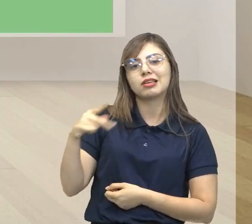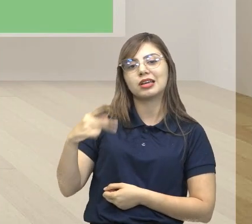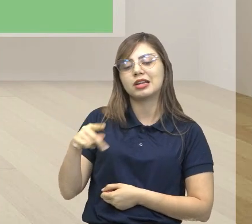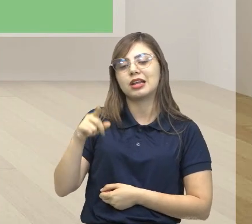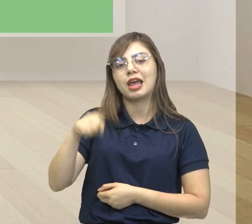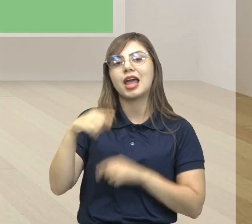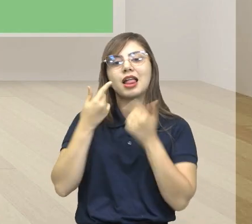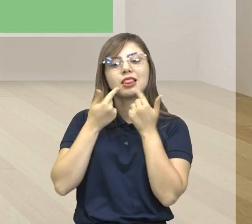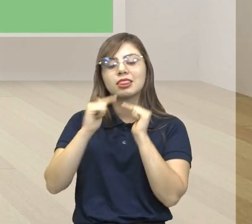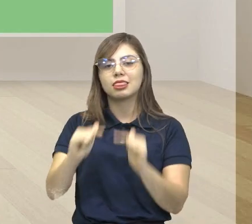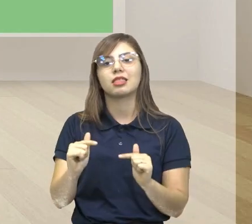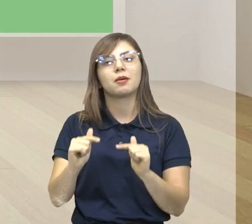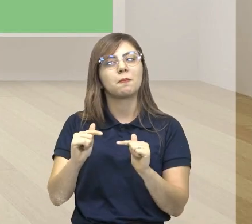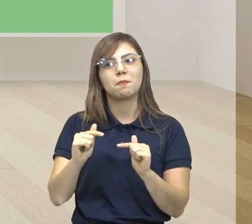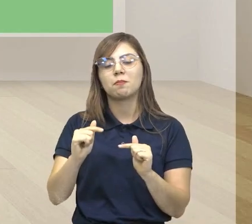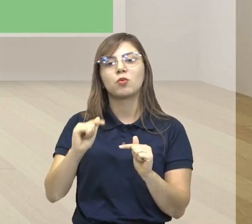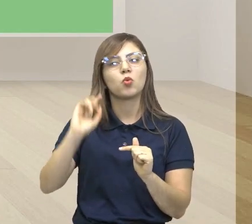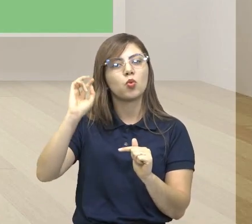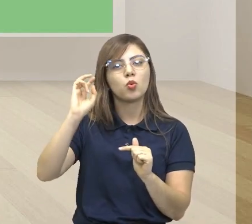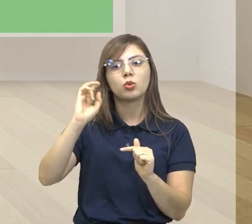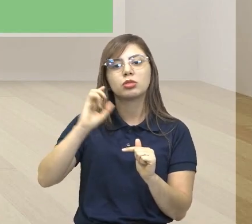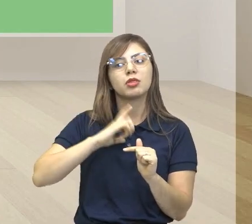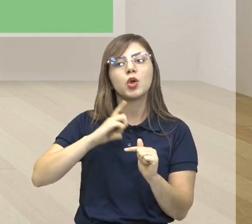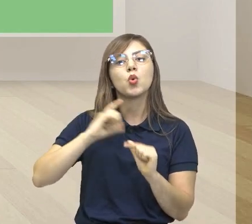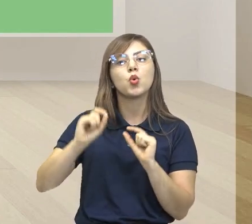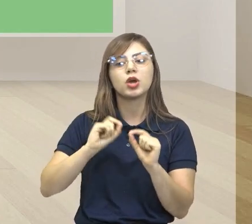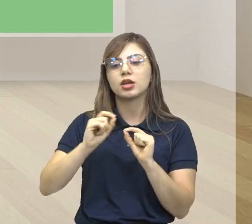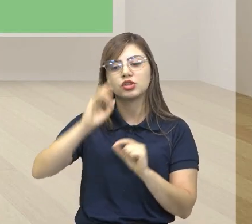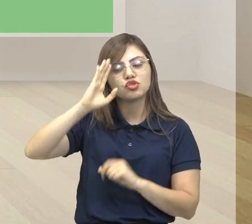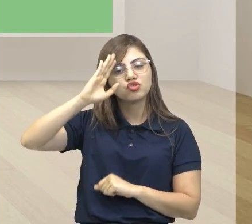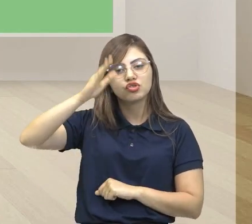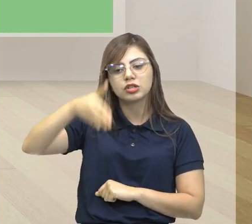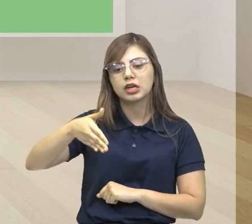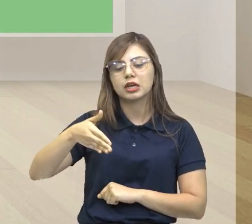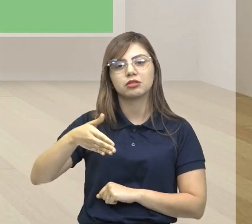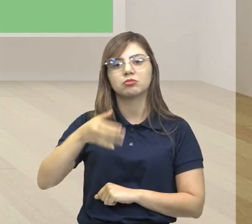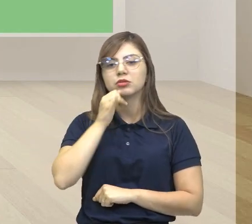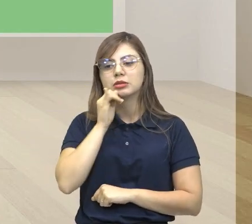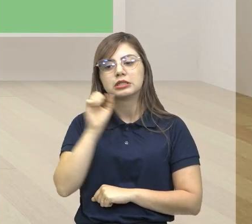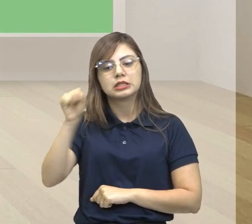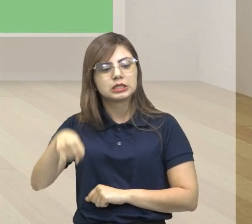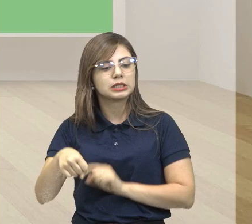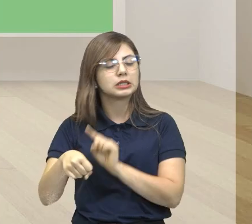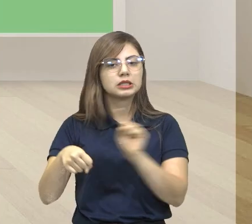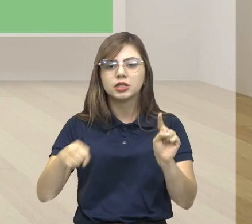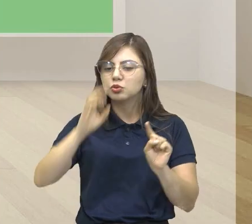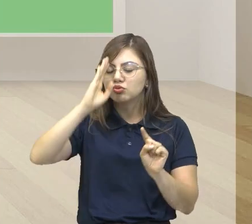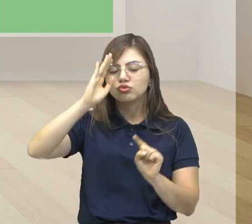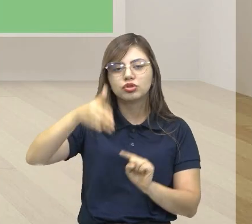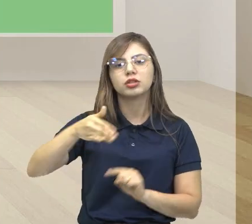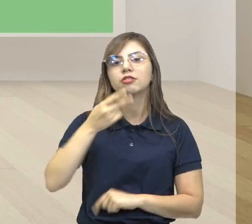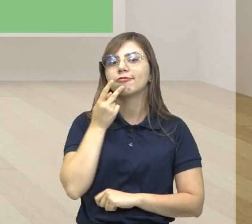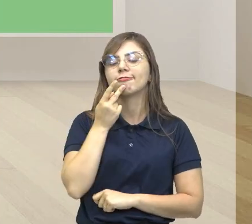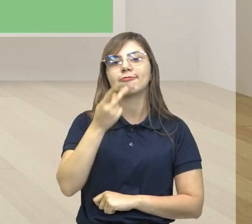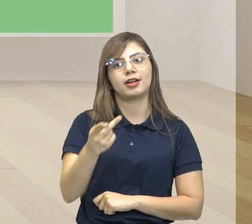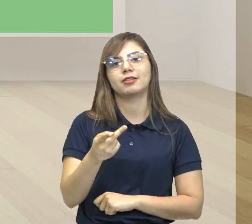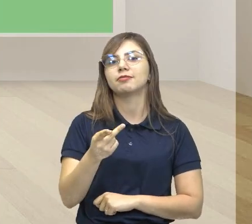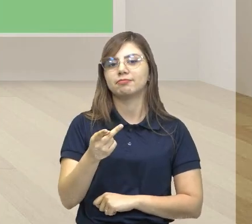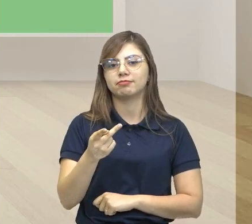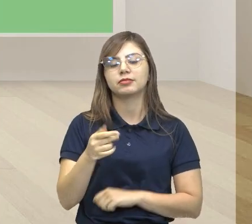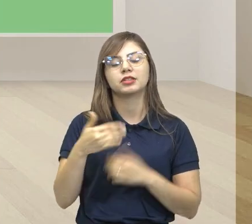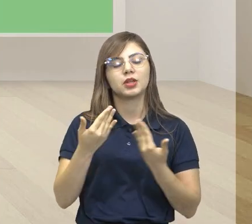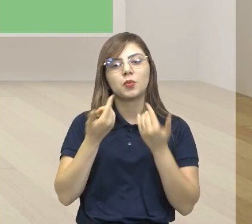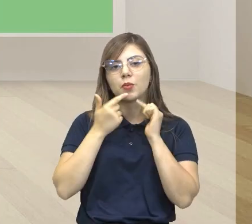língua de forma mais pragmática, tá? Sem rodeios. Sim é sim, não é não. Então, essa questão da linguagem, ela é